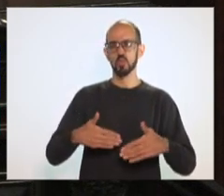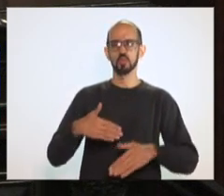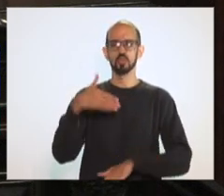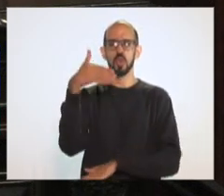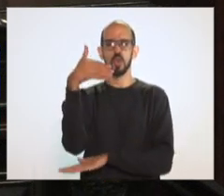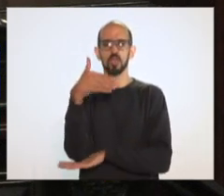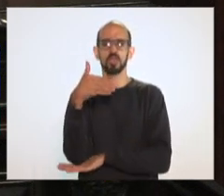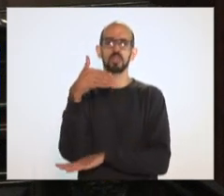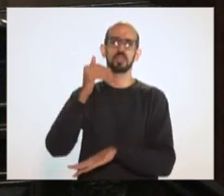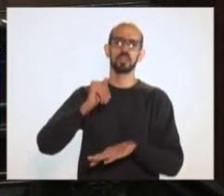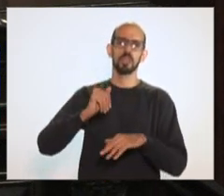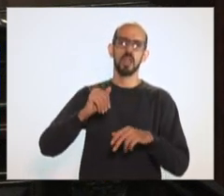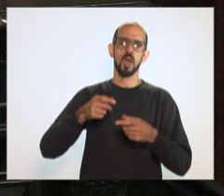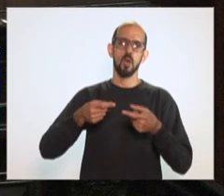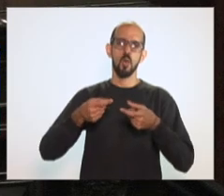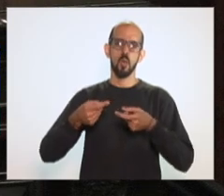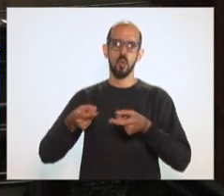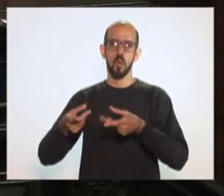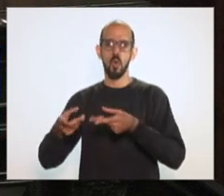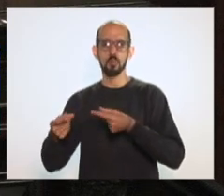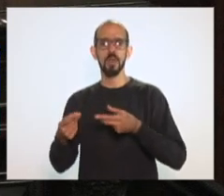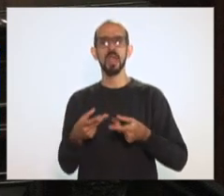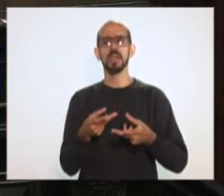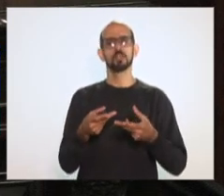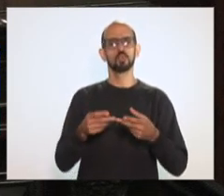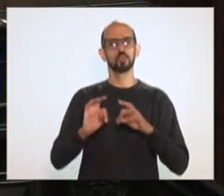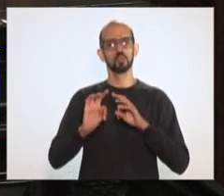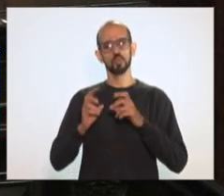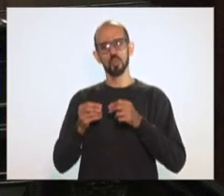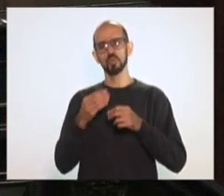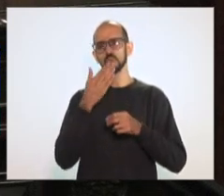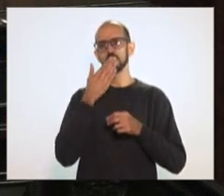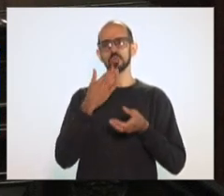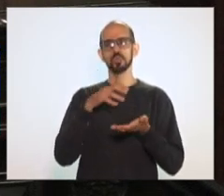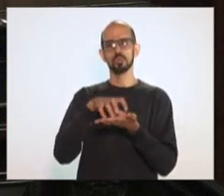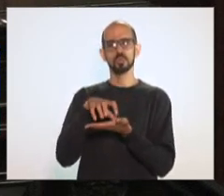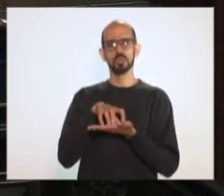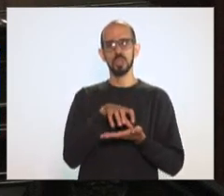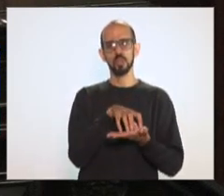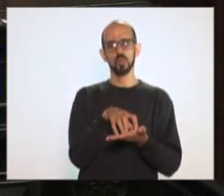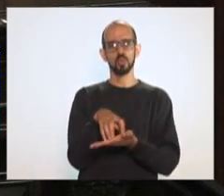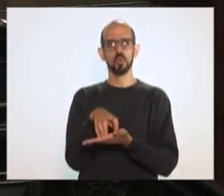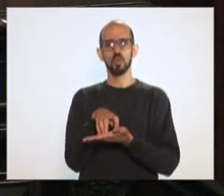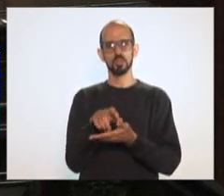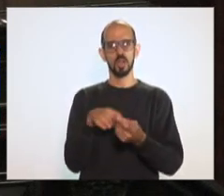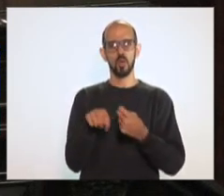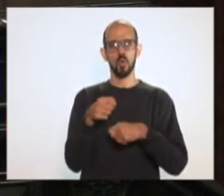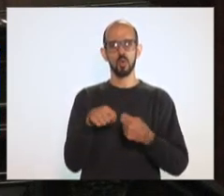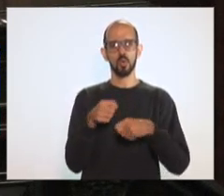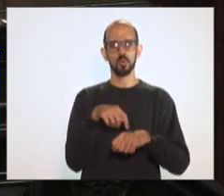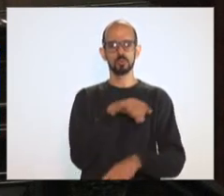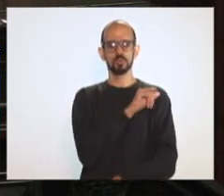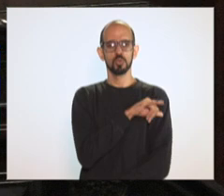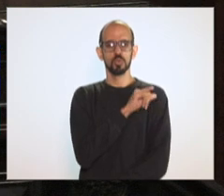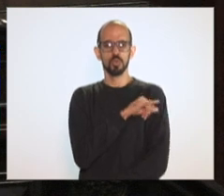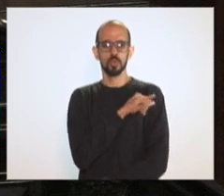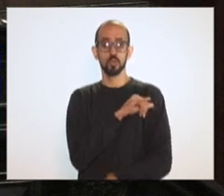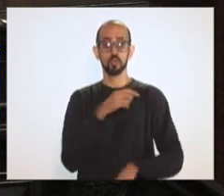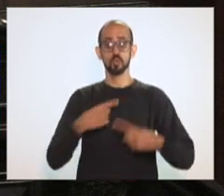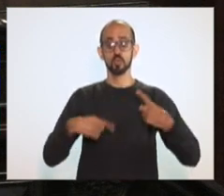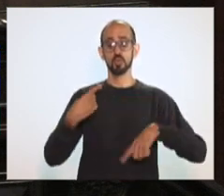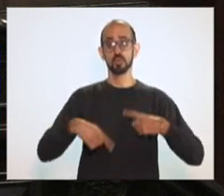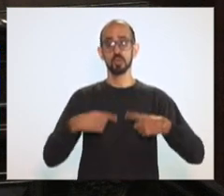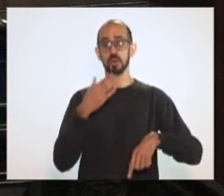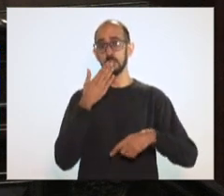toda a rede produtiva, todas as vocações econômicas do Rio de Janeiro sentados à mesa, discutindo quais medidas